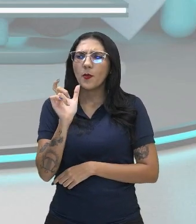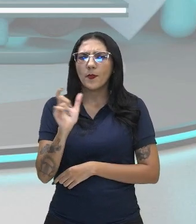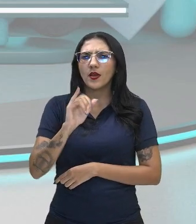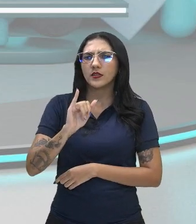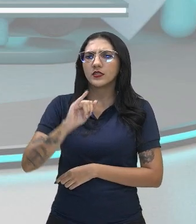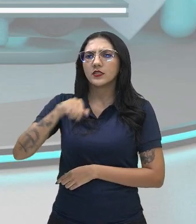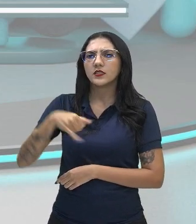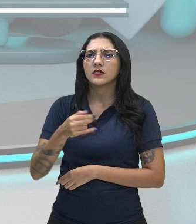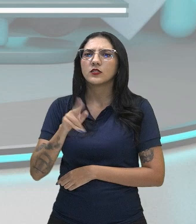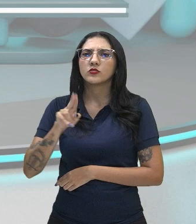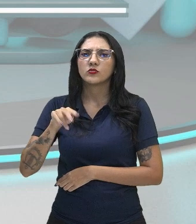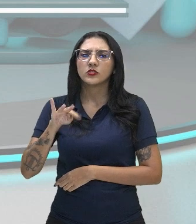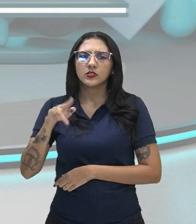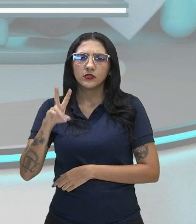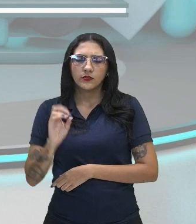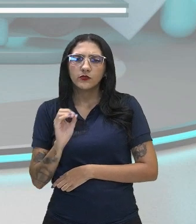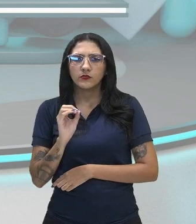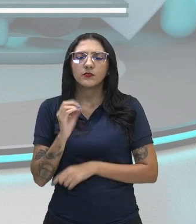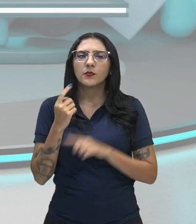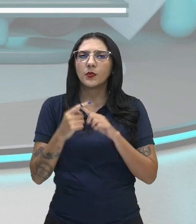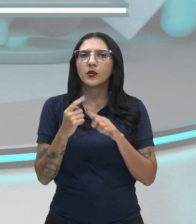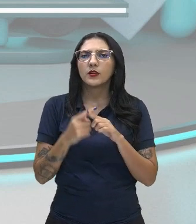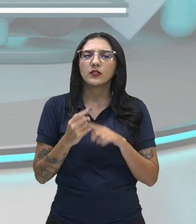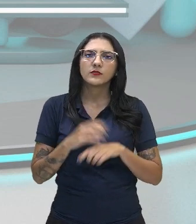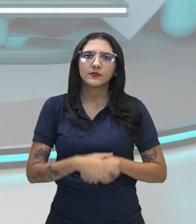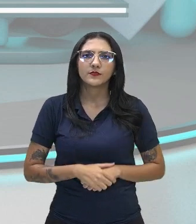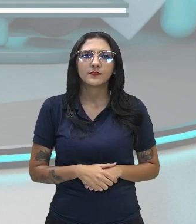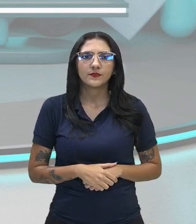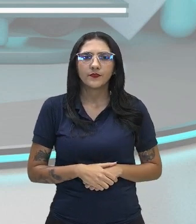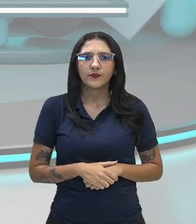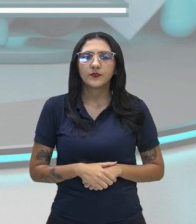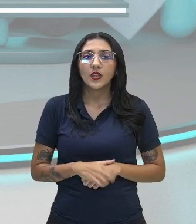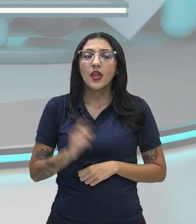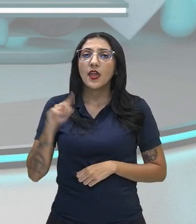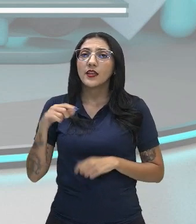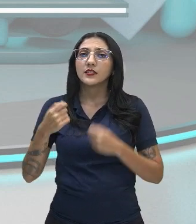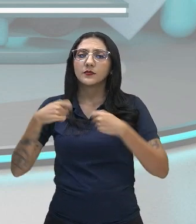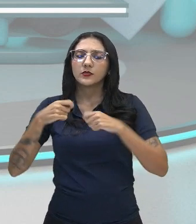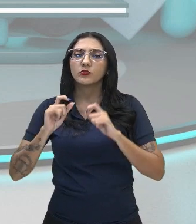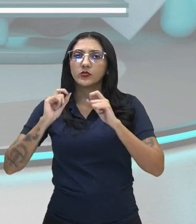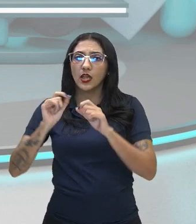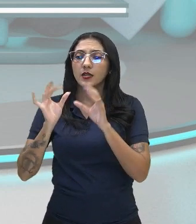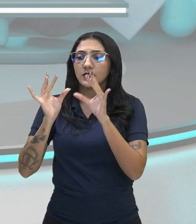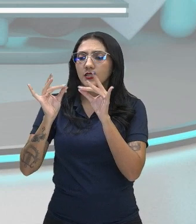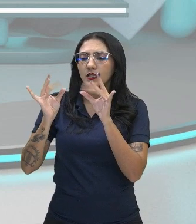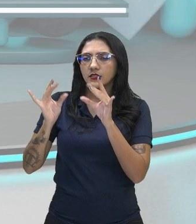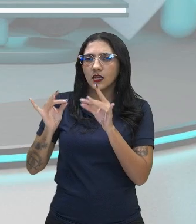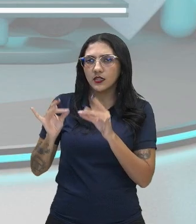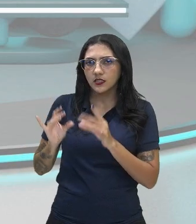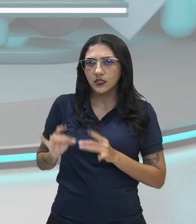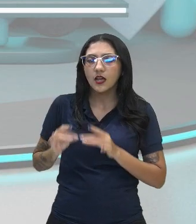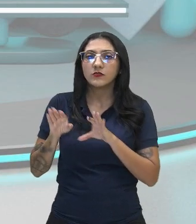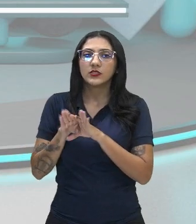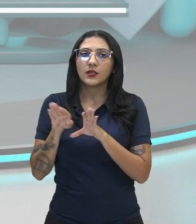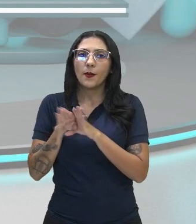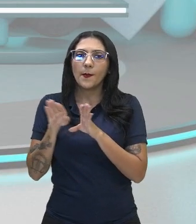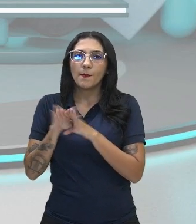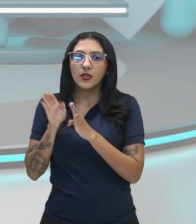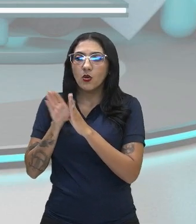ou instrutivo? Porque ele prescreve, ele determina, ele